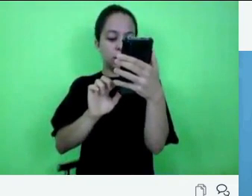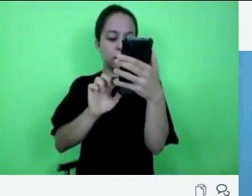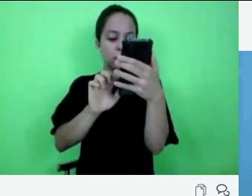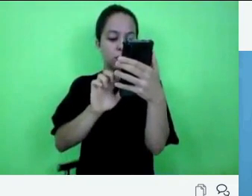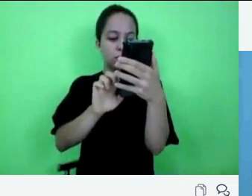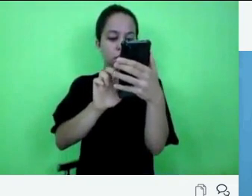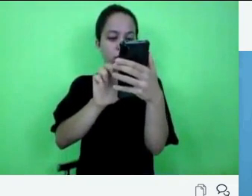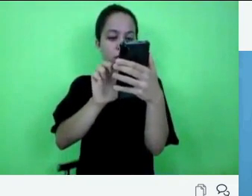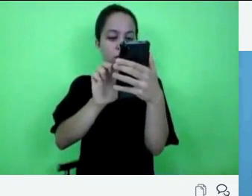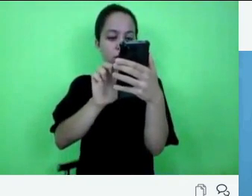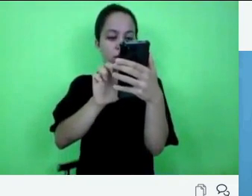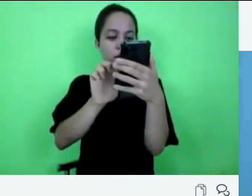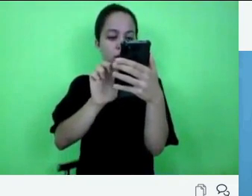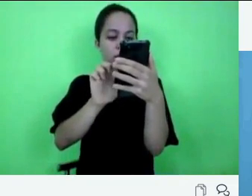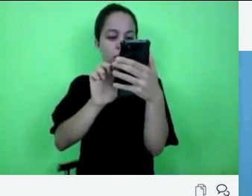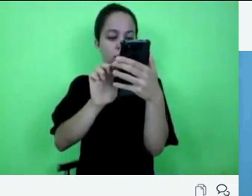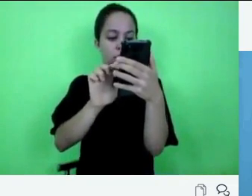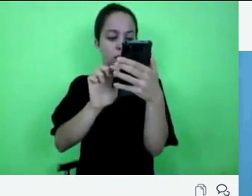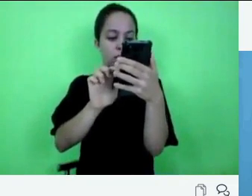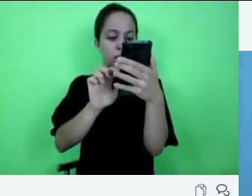momento.